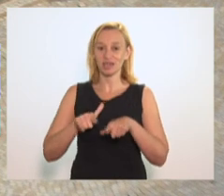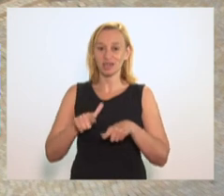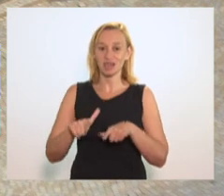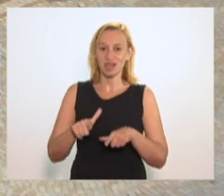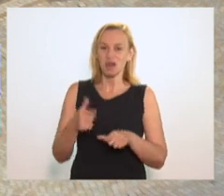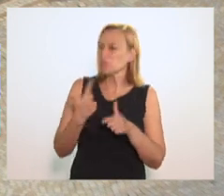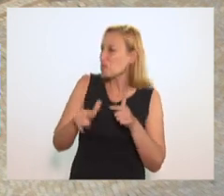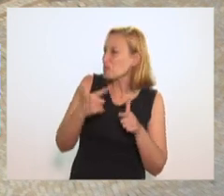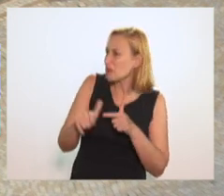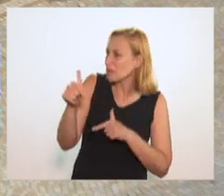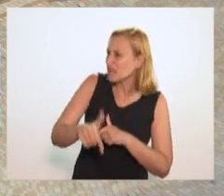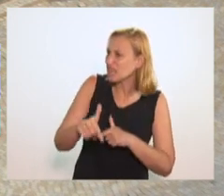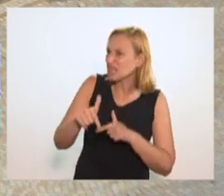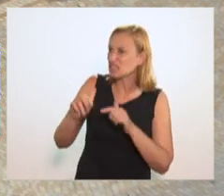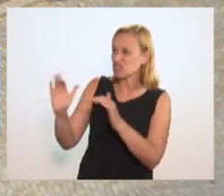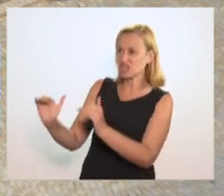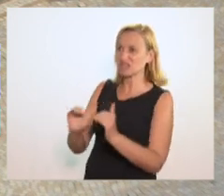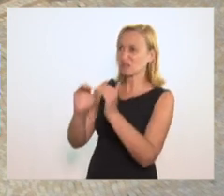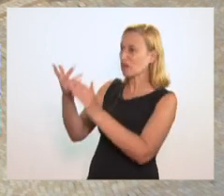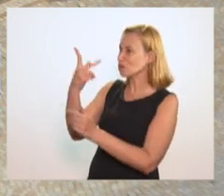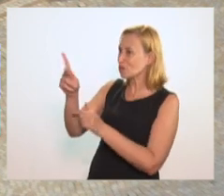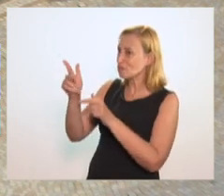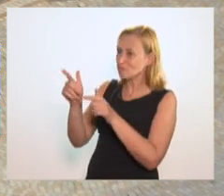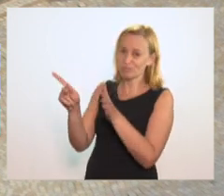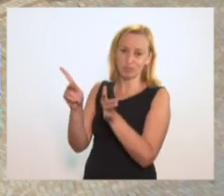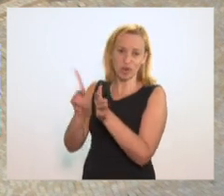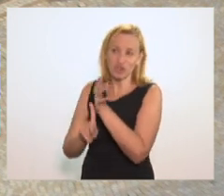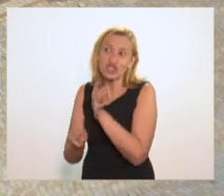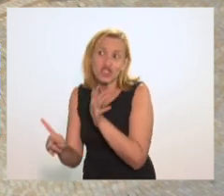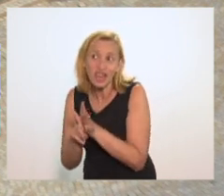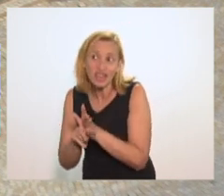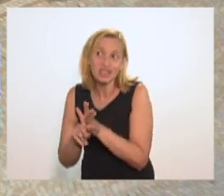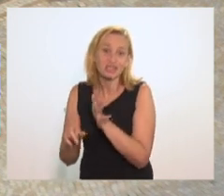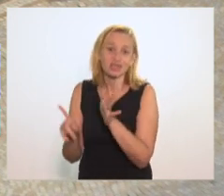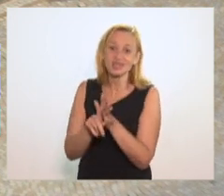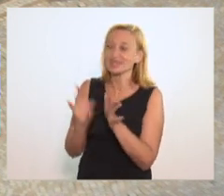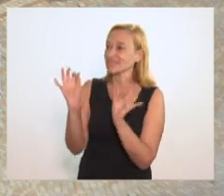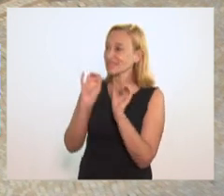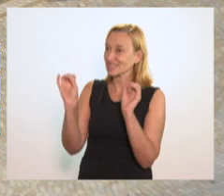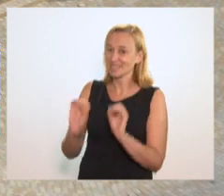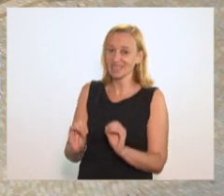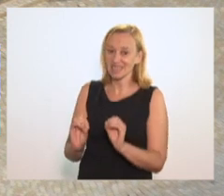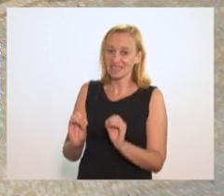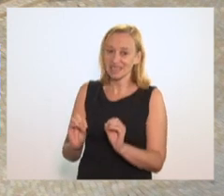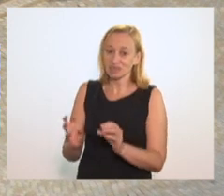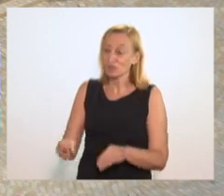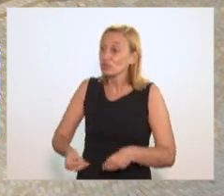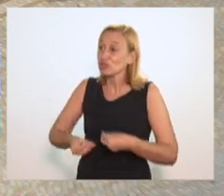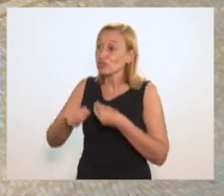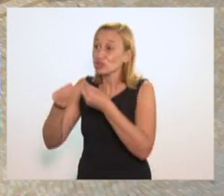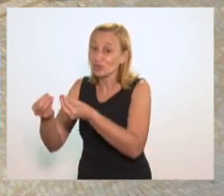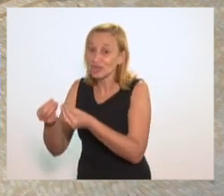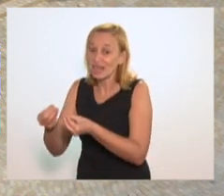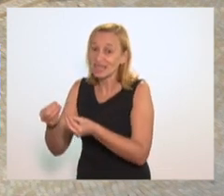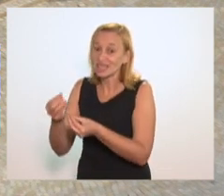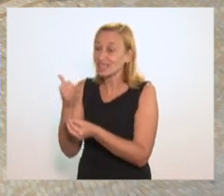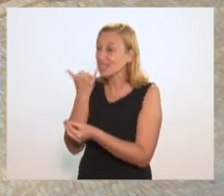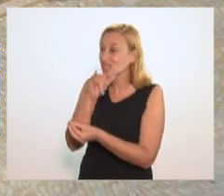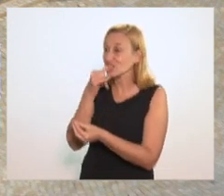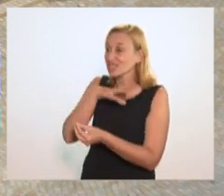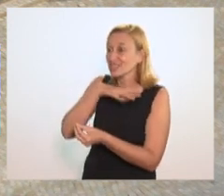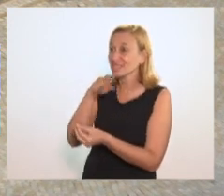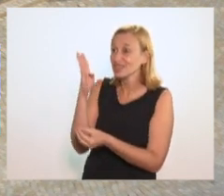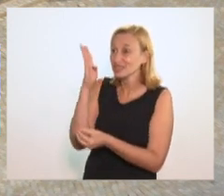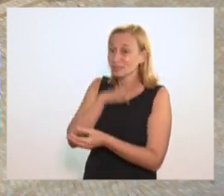o menor problema aqui de enaltecer o projeto de vossa excelência de minha parte não vai nenhuma energia negativa e quero dizer para finalizar